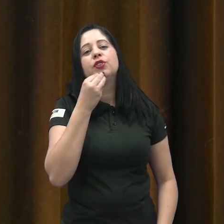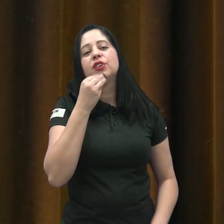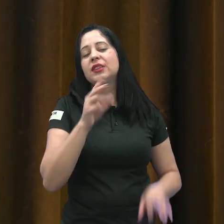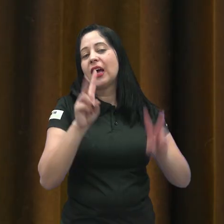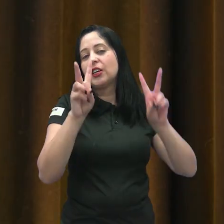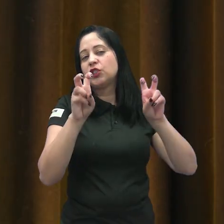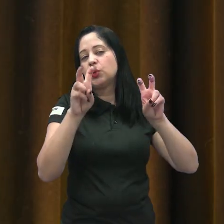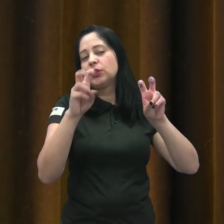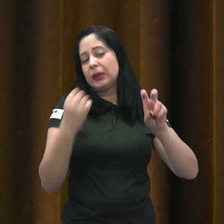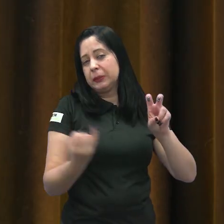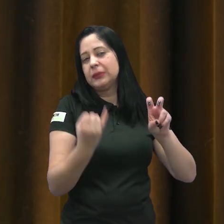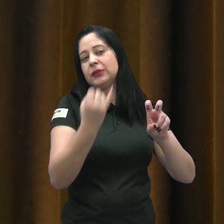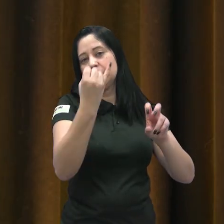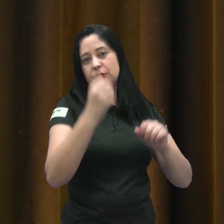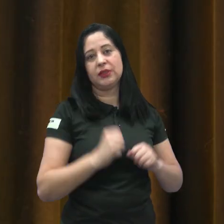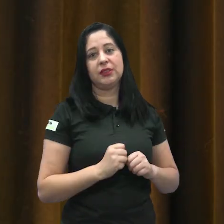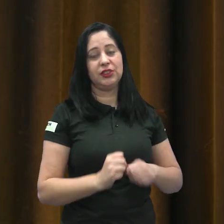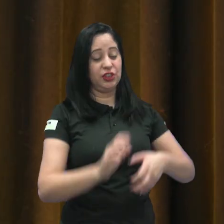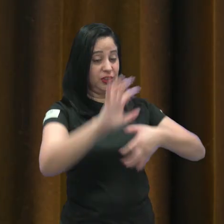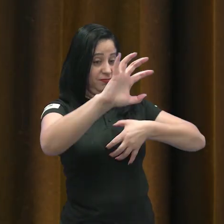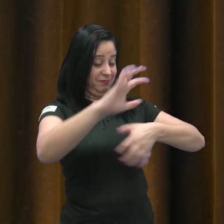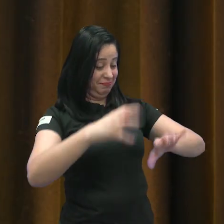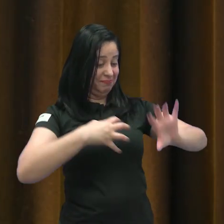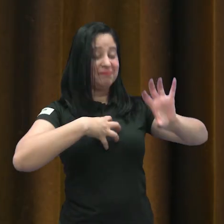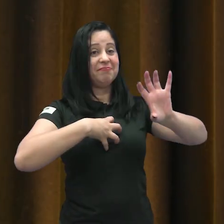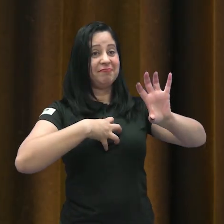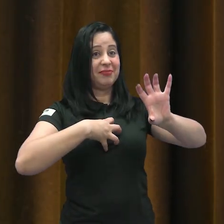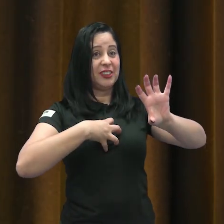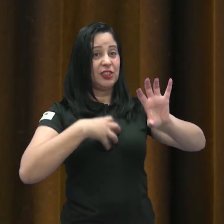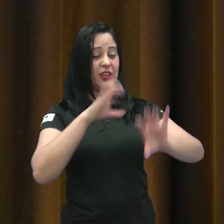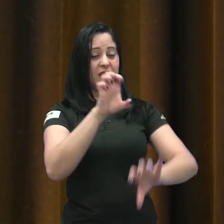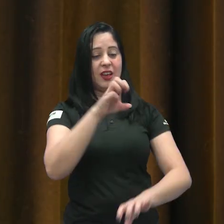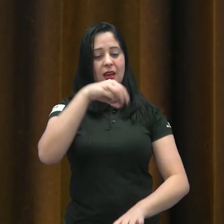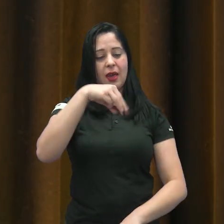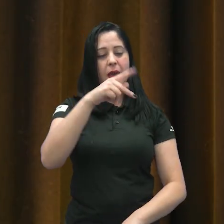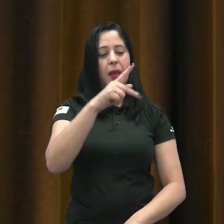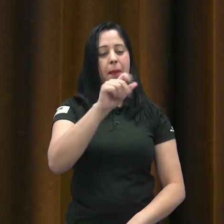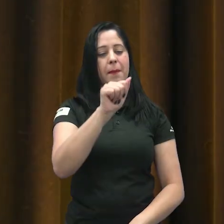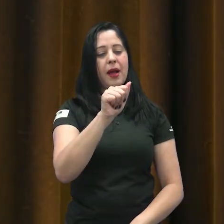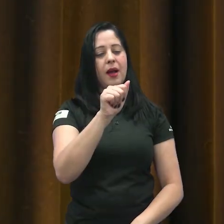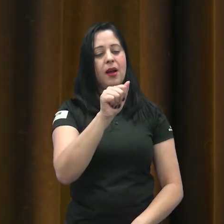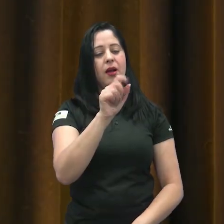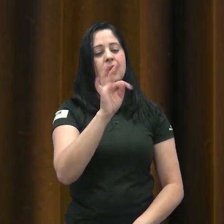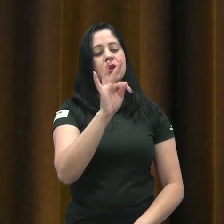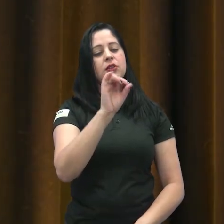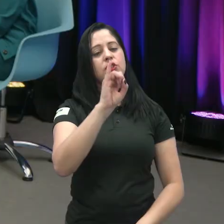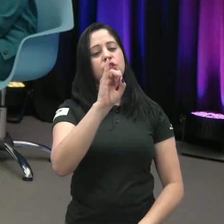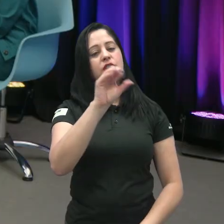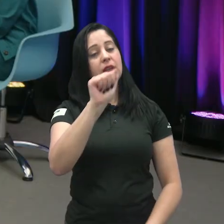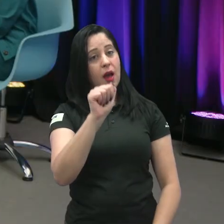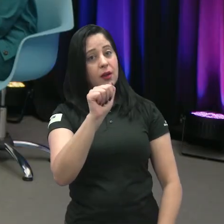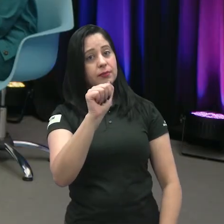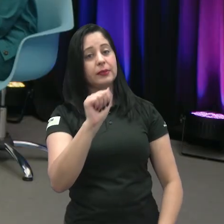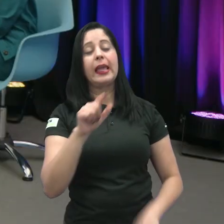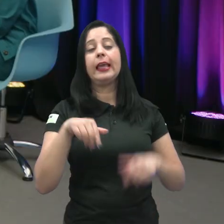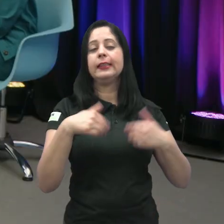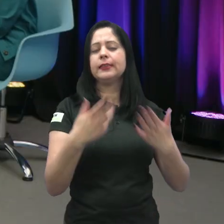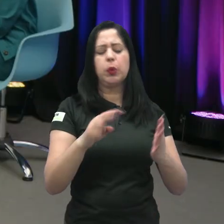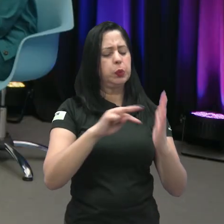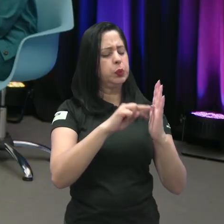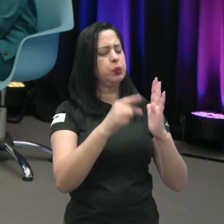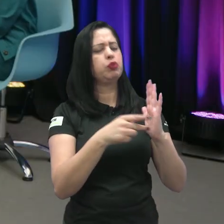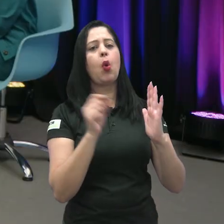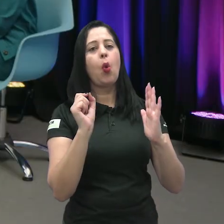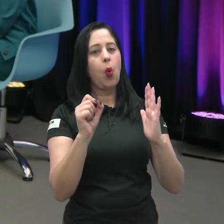falando de um tema tão importante, né? Que é a empatia. E o que é isso? Né? Muito então, bem. A gente pode